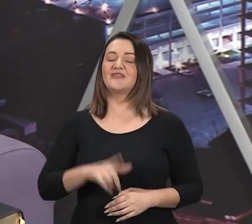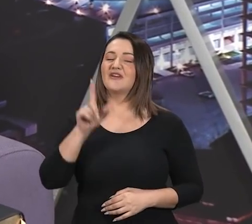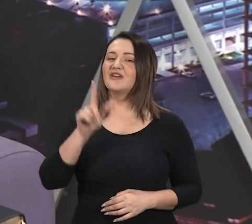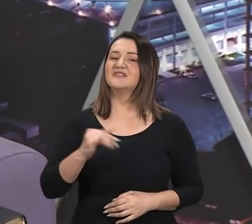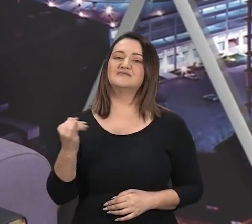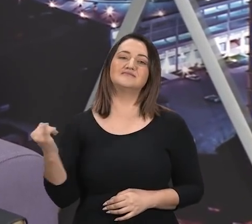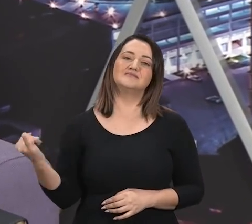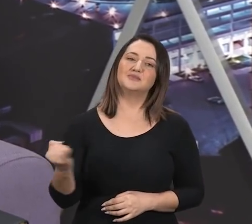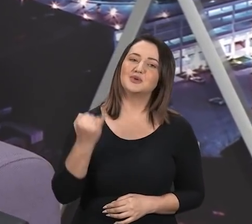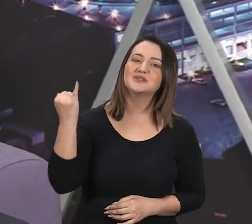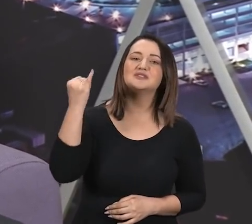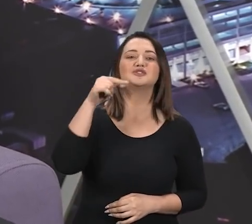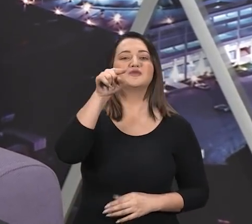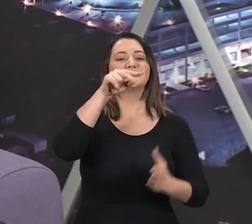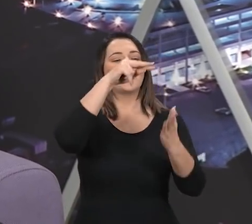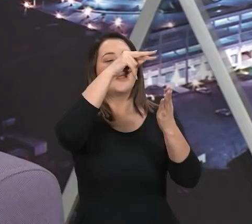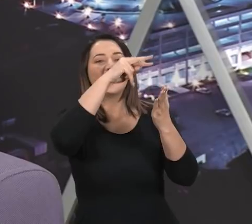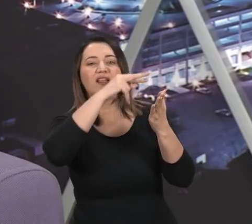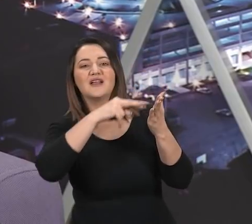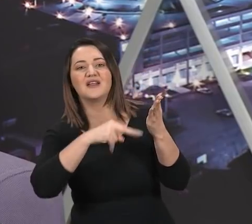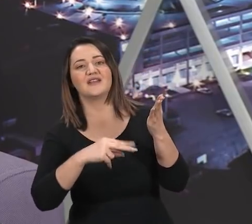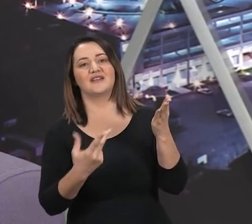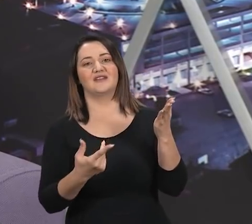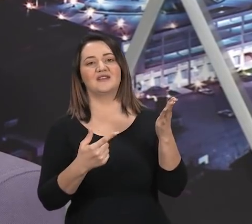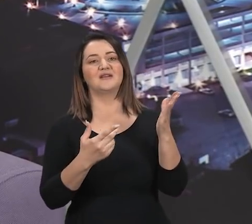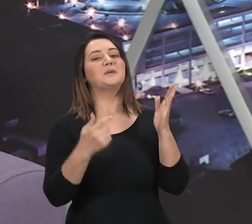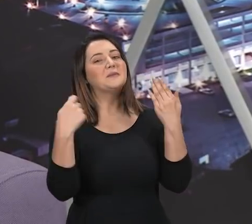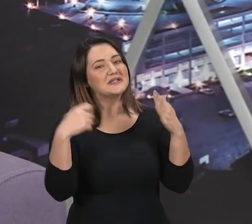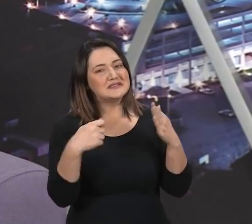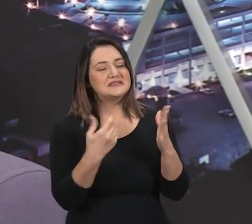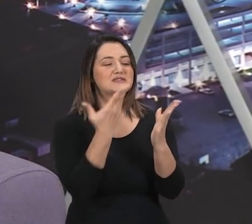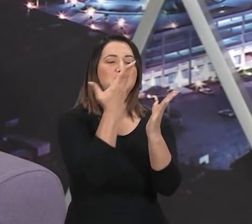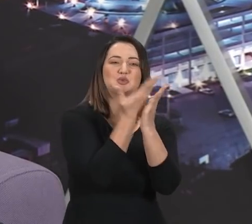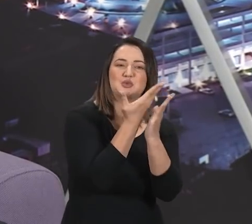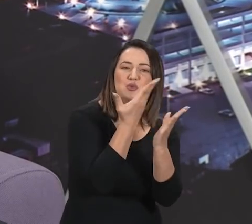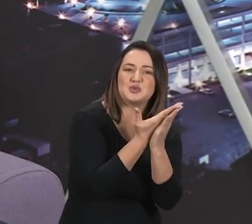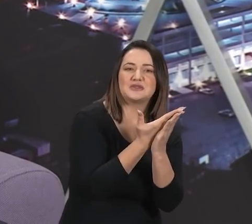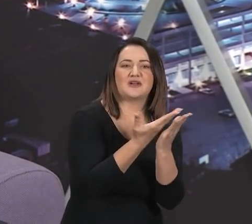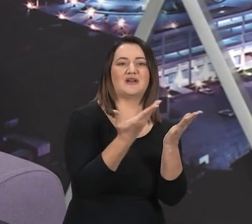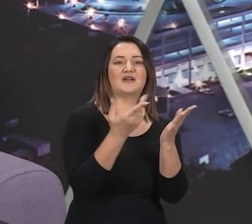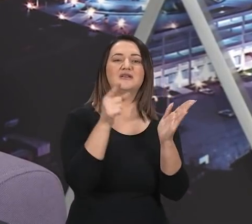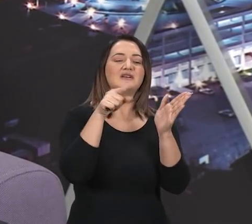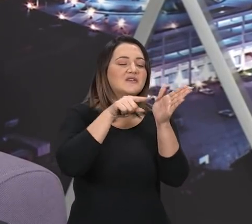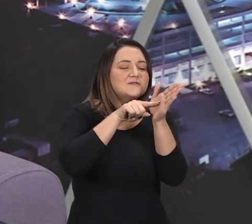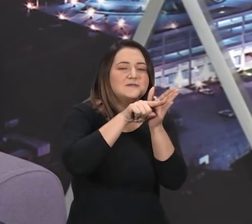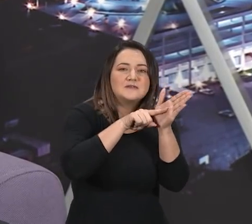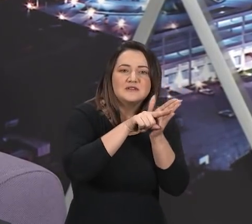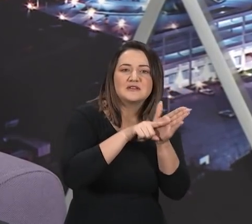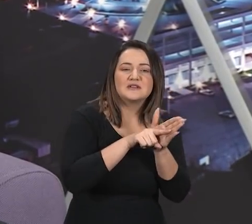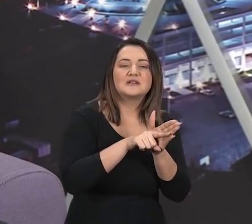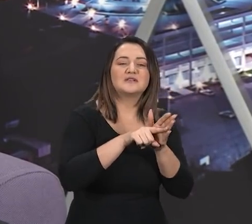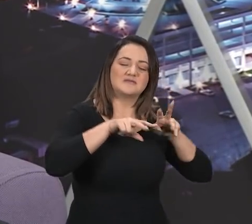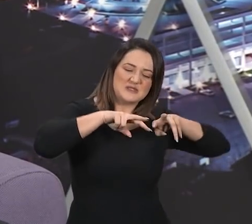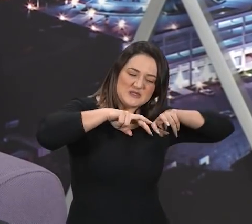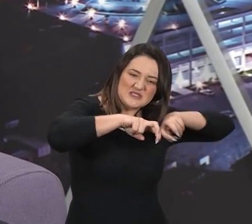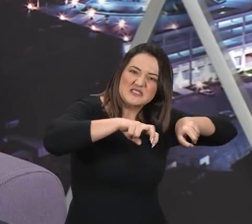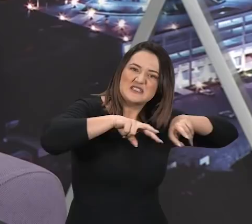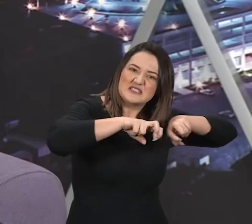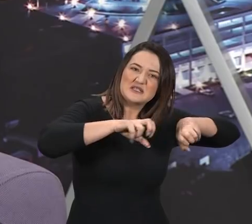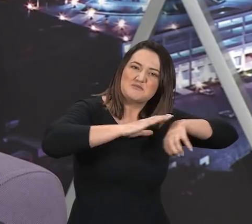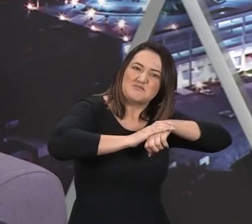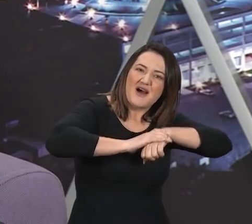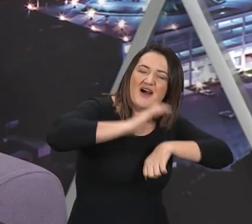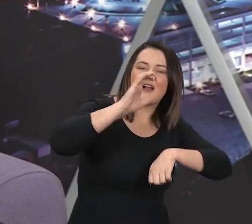motivo, é fundamental ler a Bíblia, estudar a Bíblia,